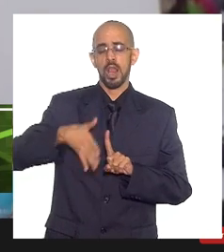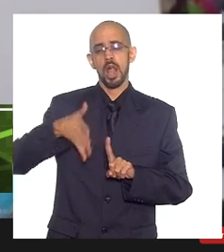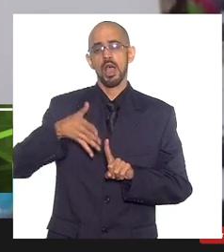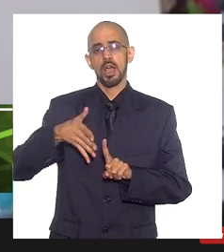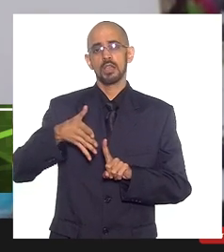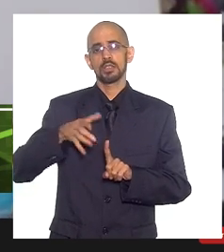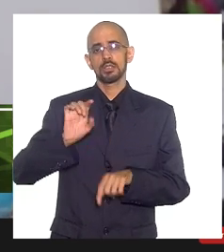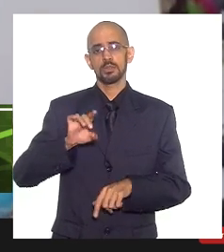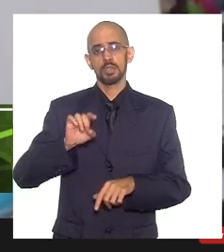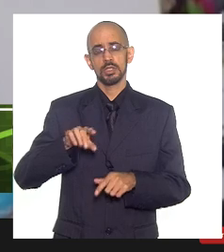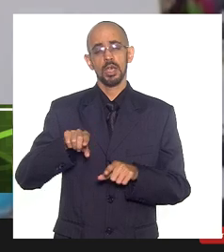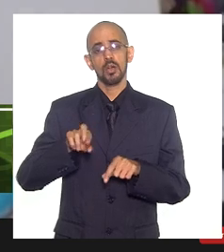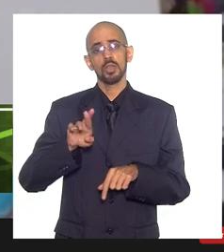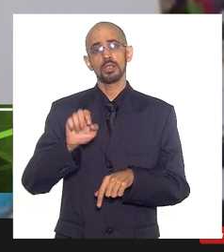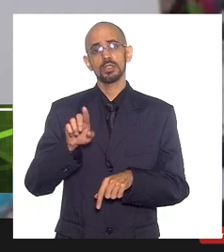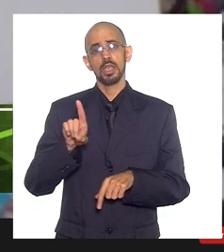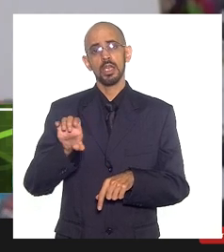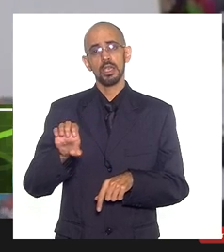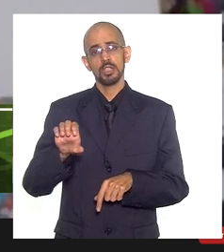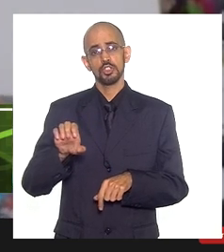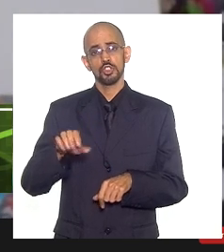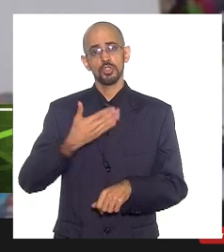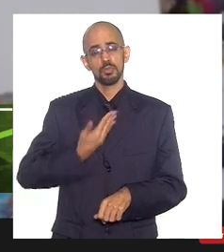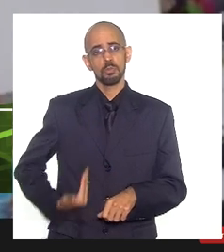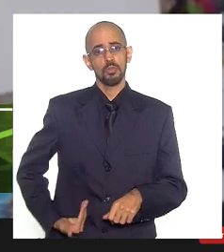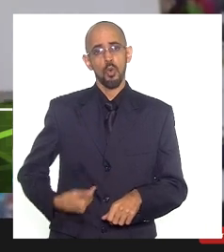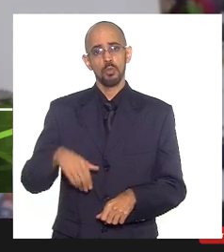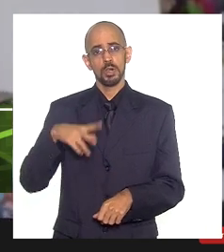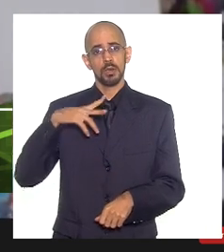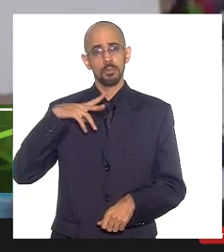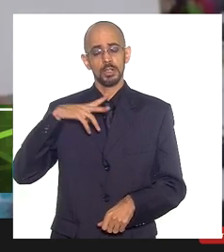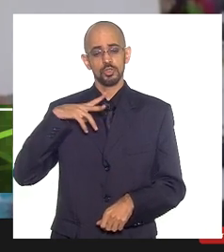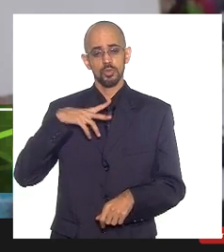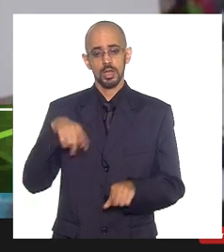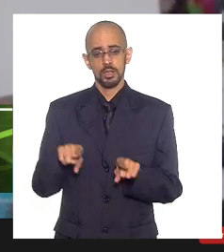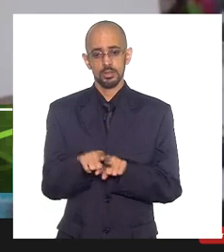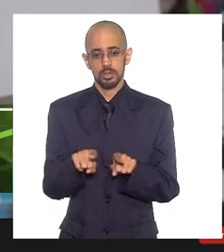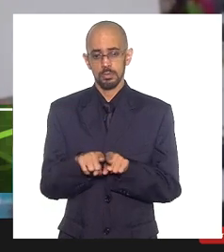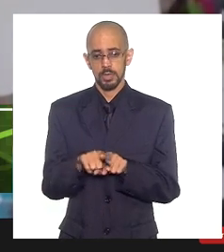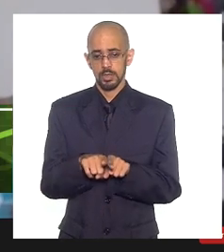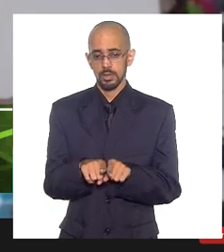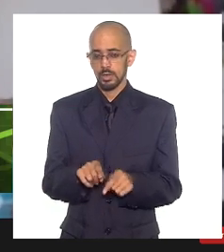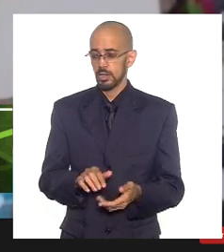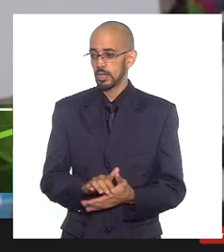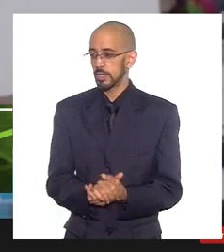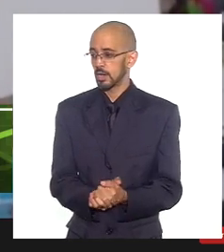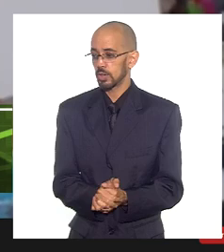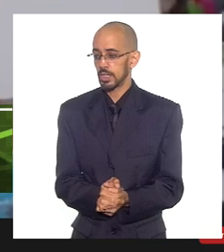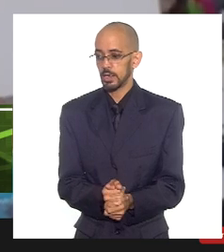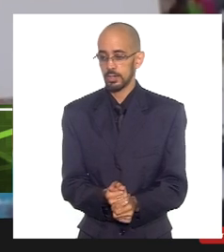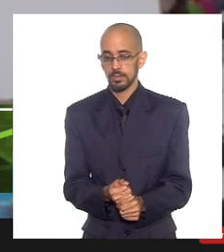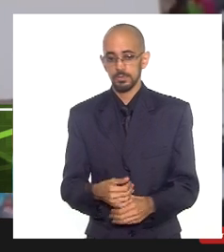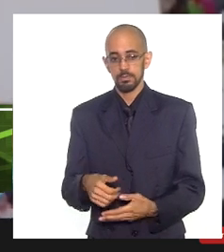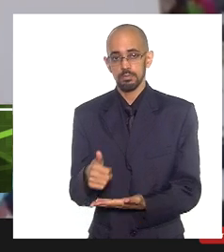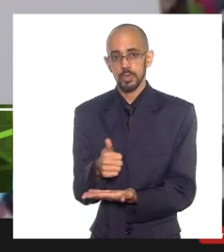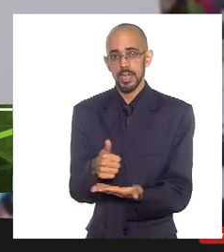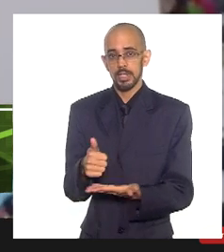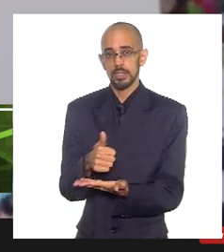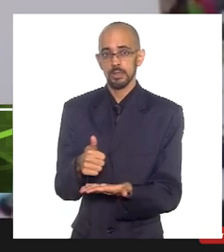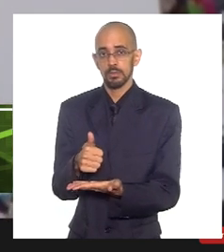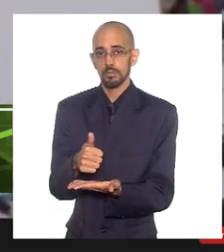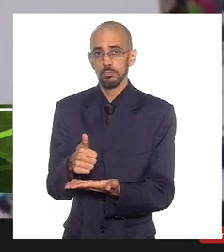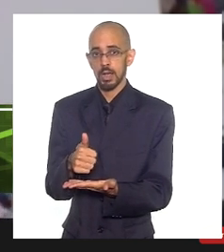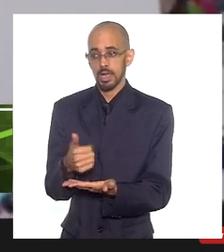escolas da rede pública e para as escolas privadas de nível da educação básica nas